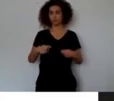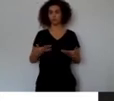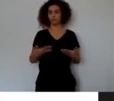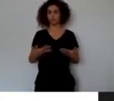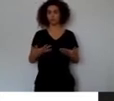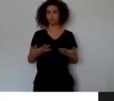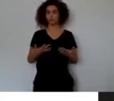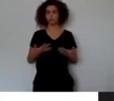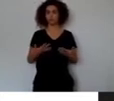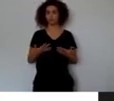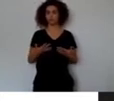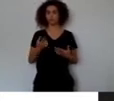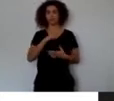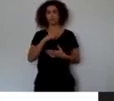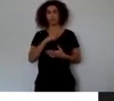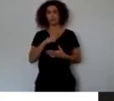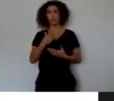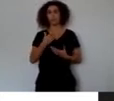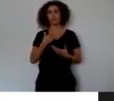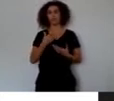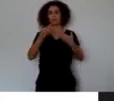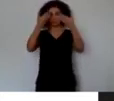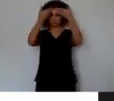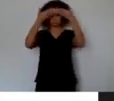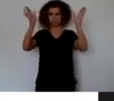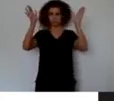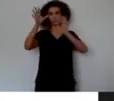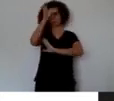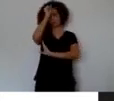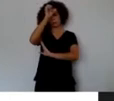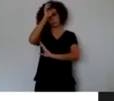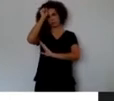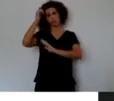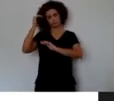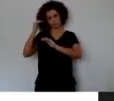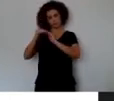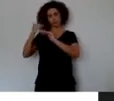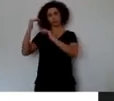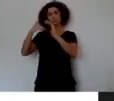desconforto, reeducar o olhar, a escuta, para desconstruir a produção de privilégios.